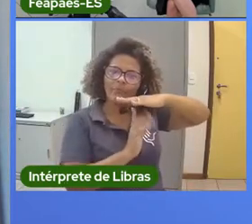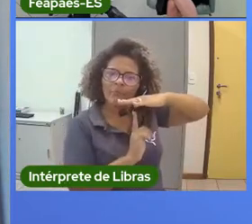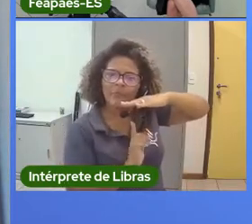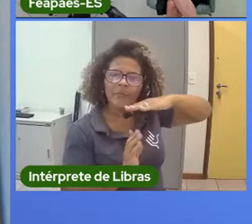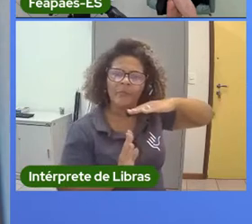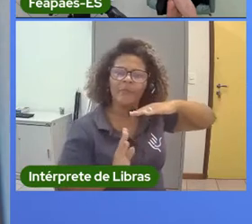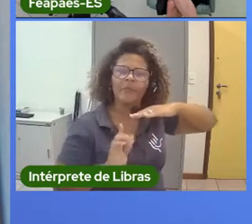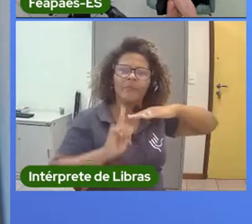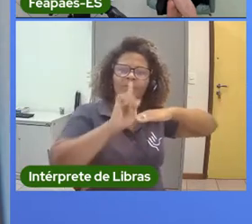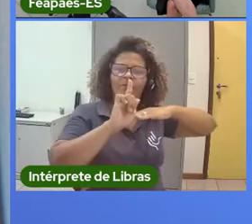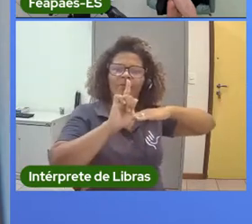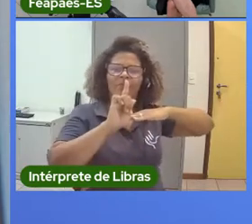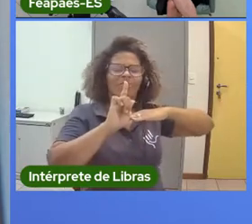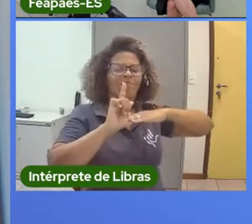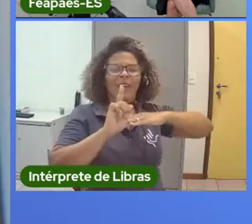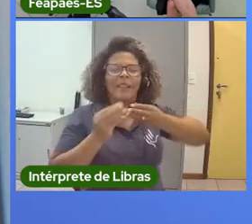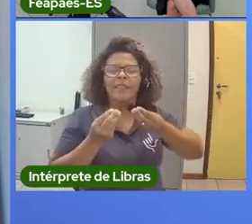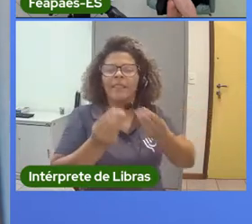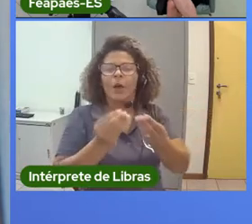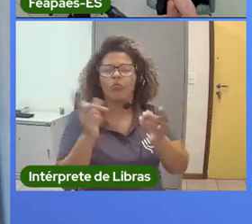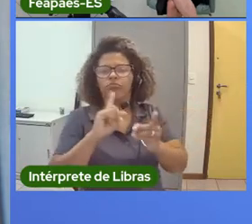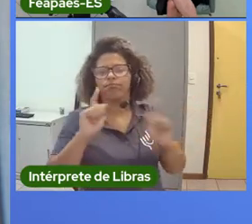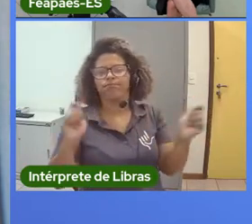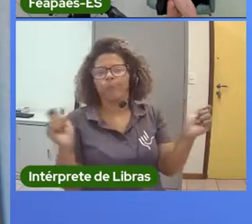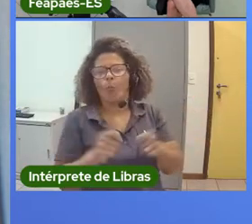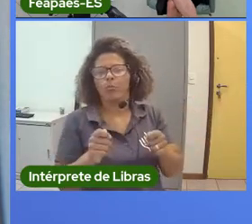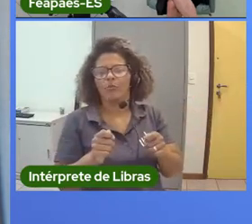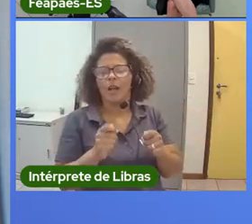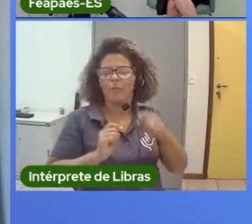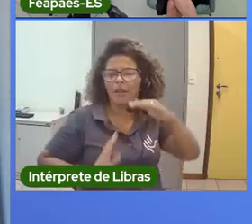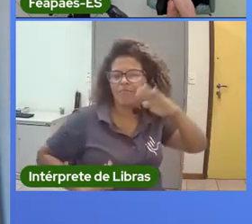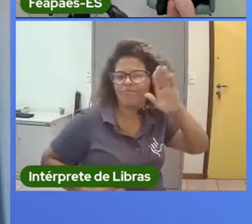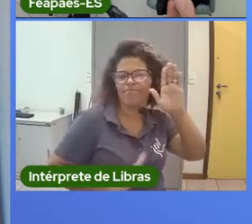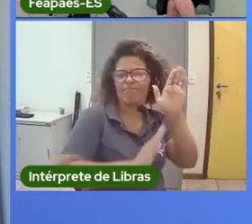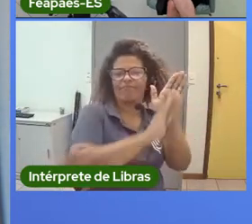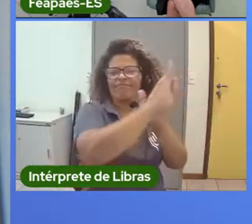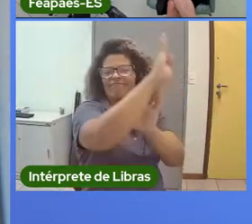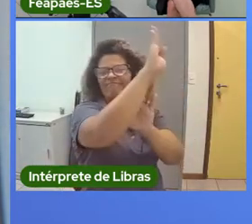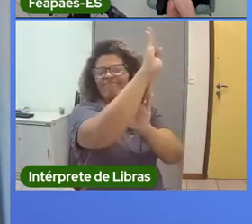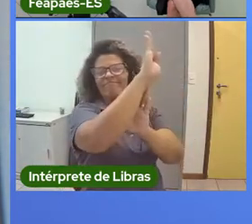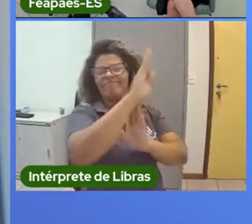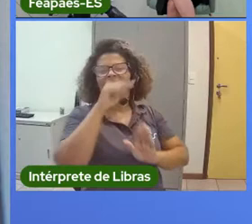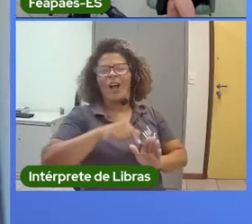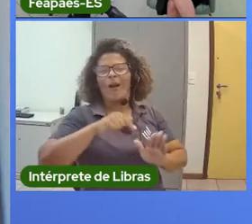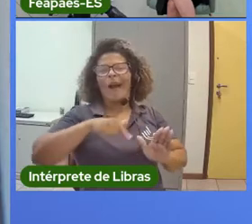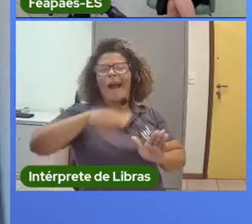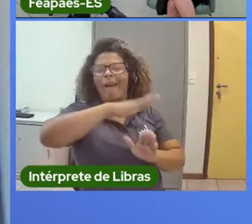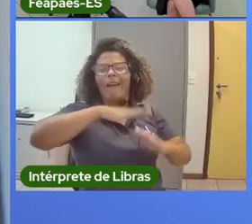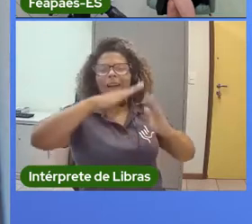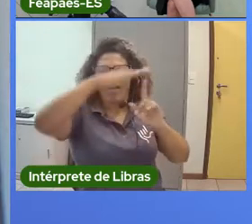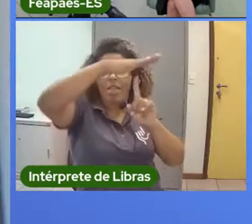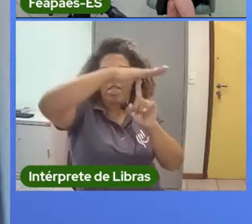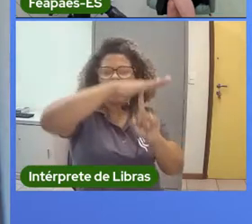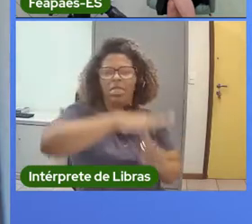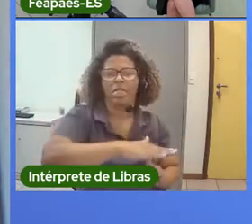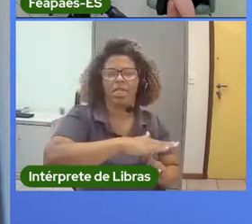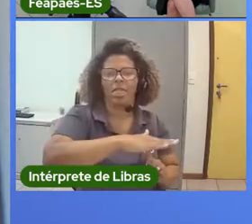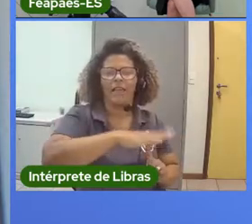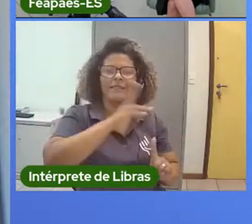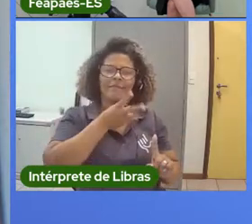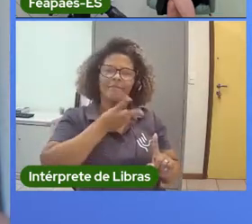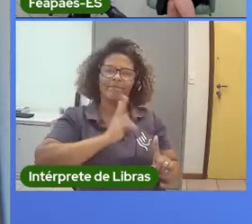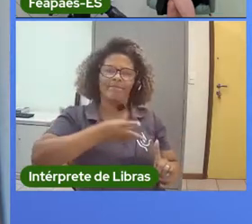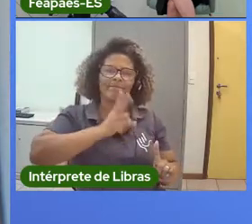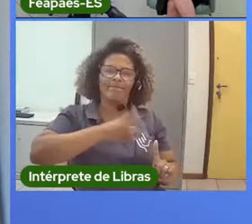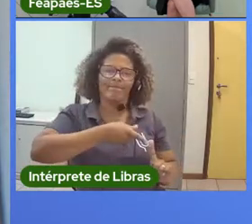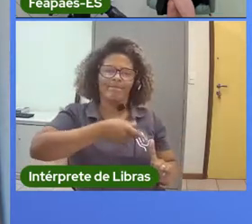espaço de trabalho, não tem oportunidades para ascender ali naquela carreira, naquele ambiente que ele tem. Então, ou seja,